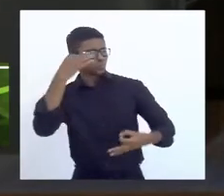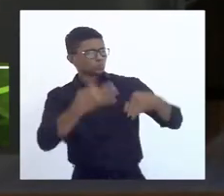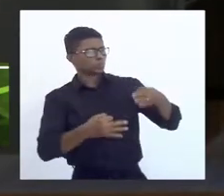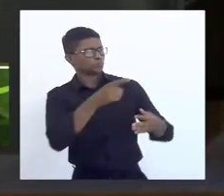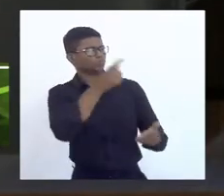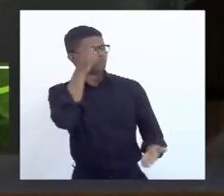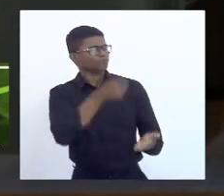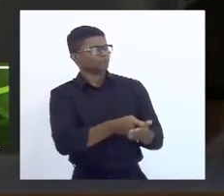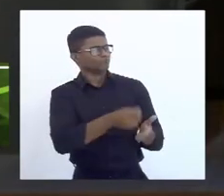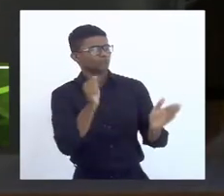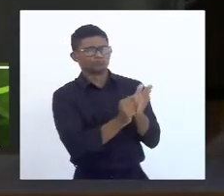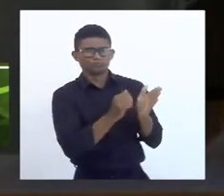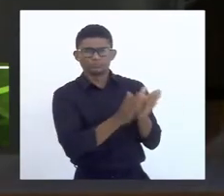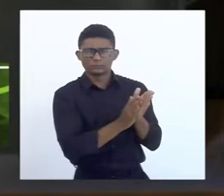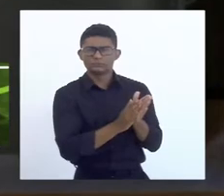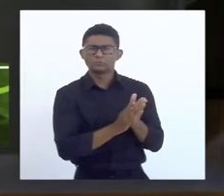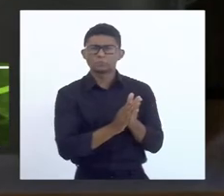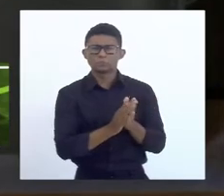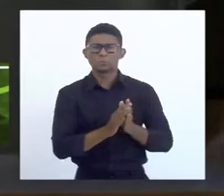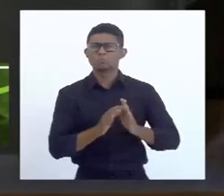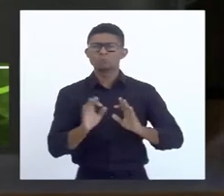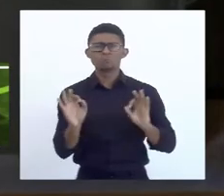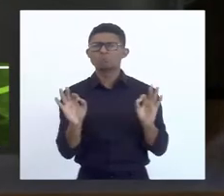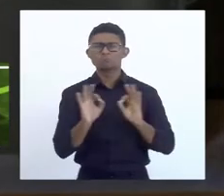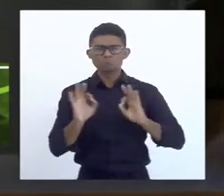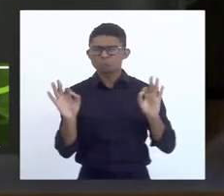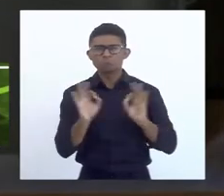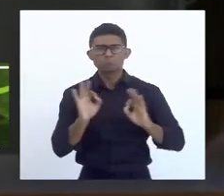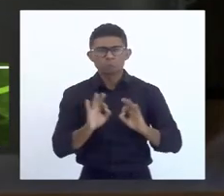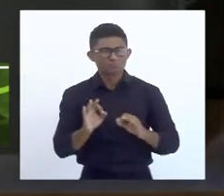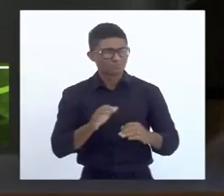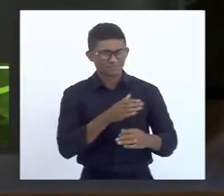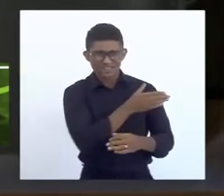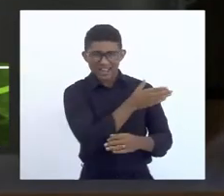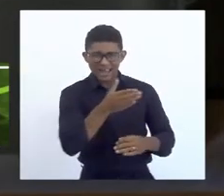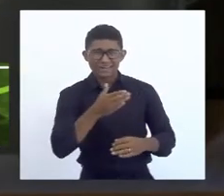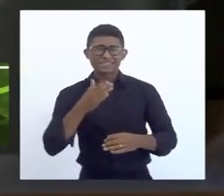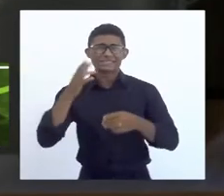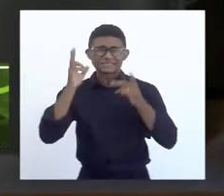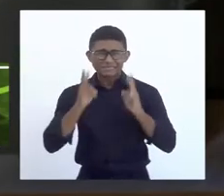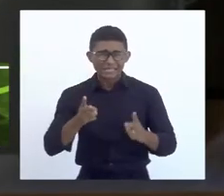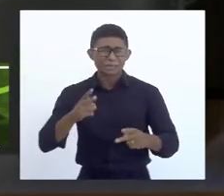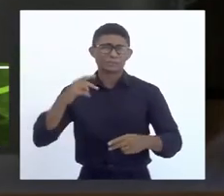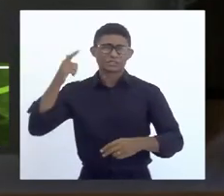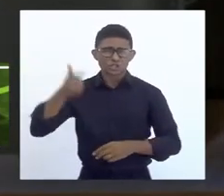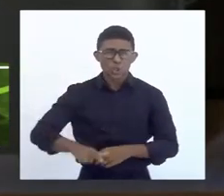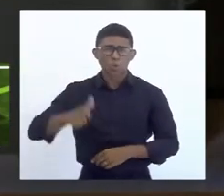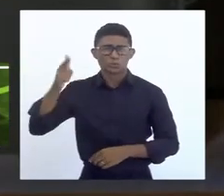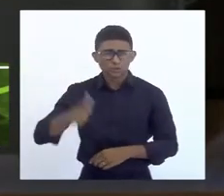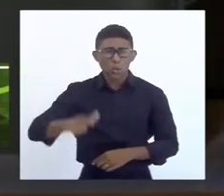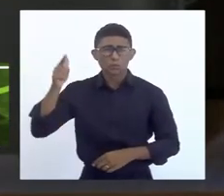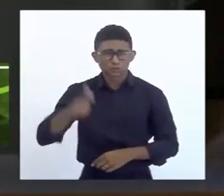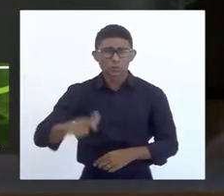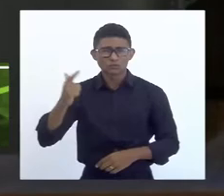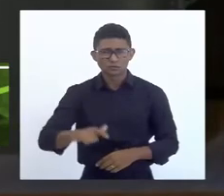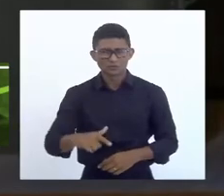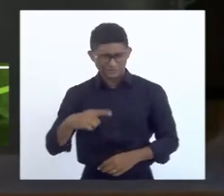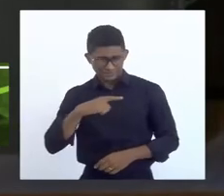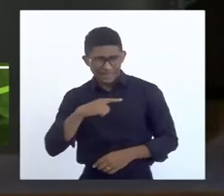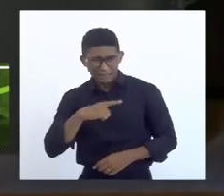não tenha feito de novo. Me mostre alguém que já foi punido de uma